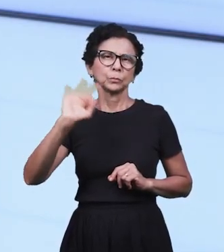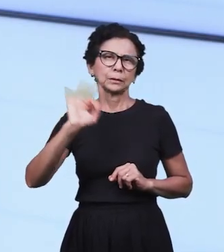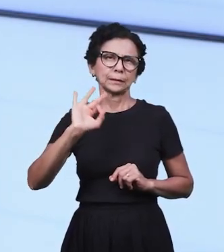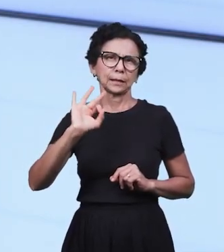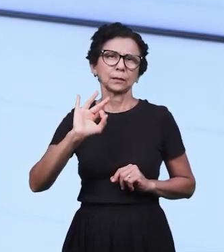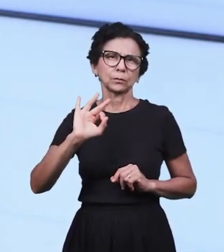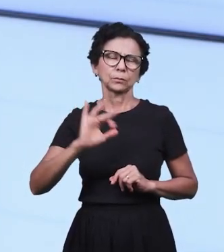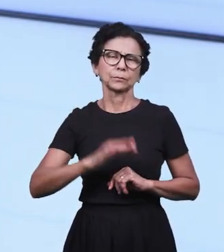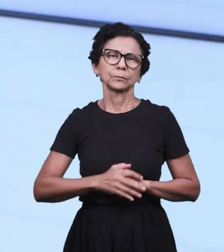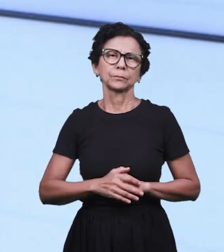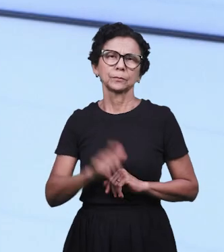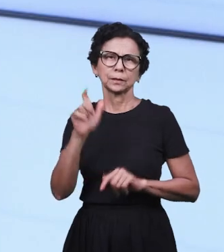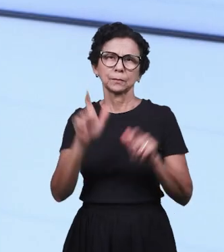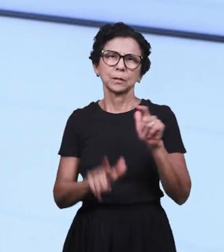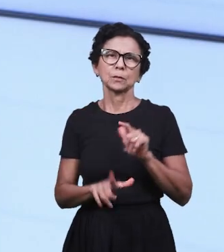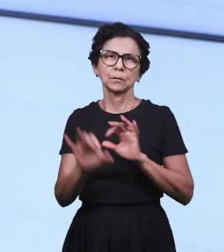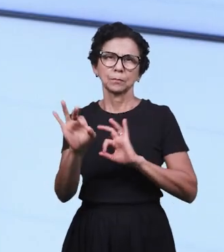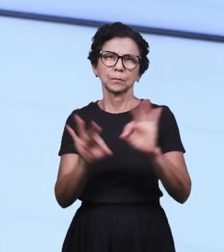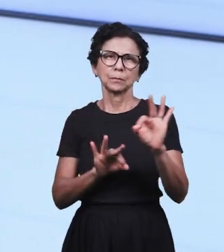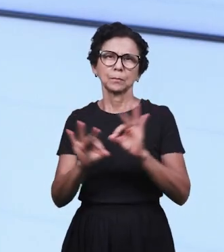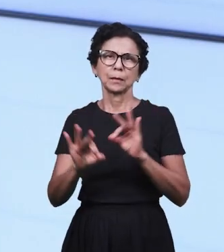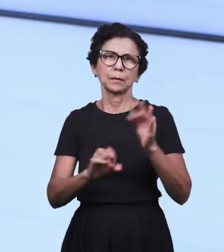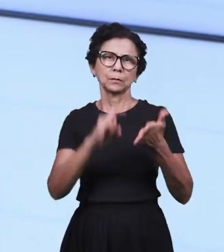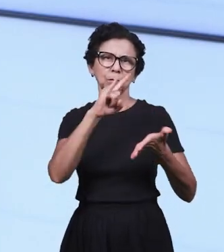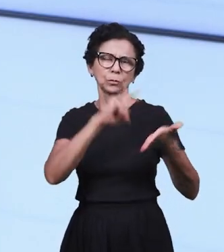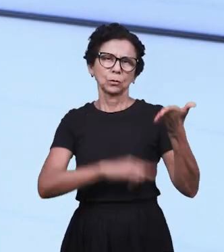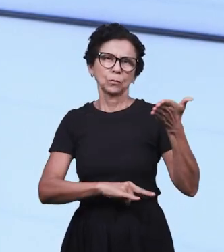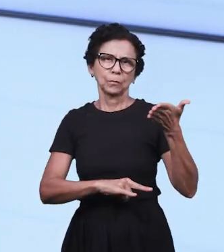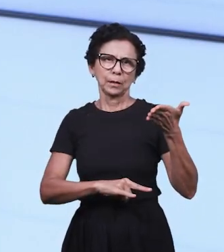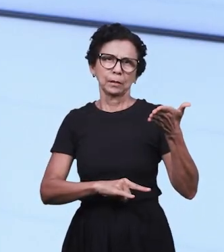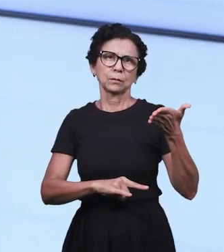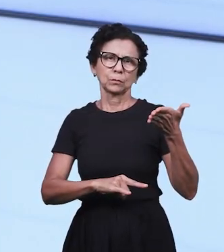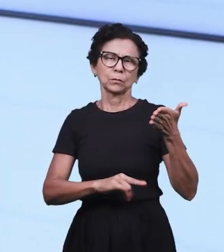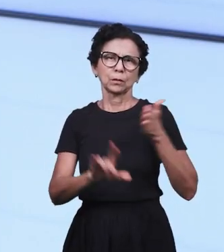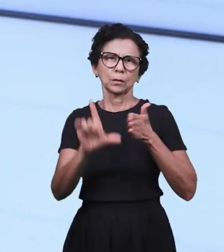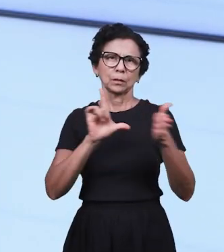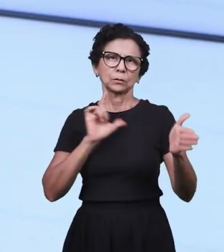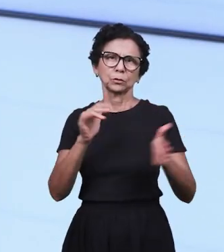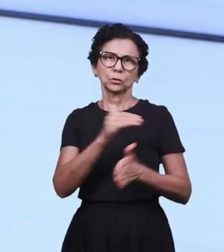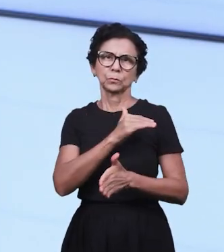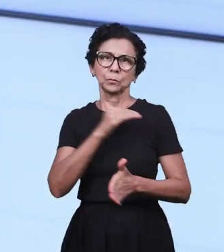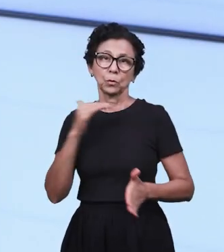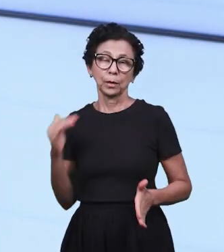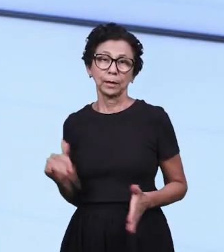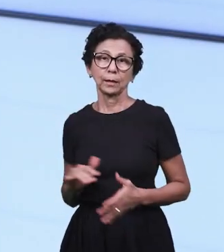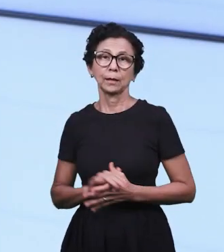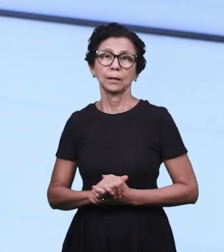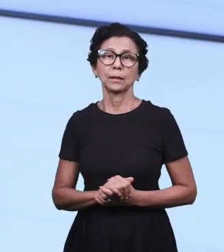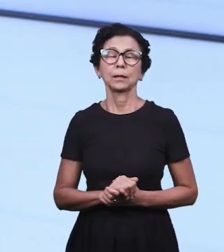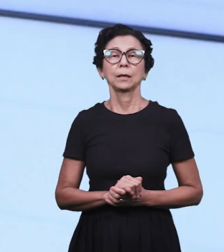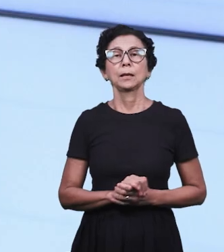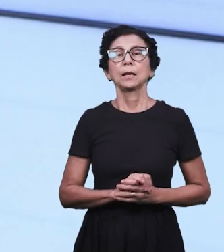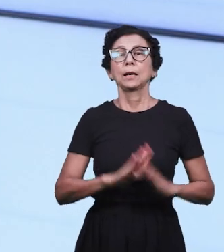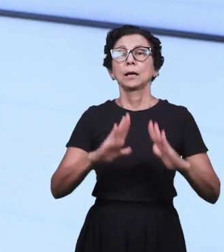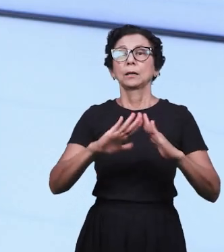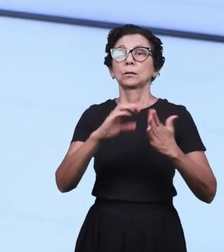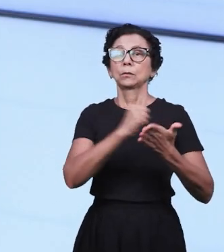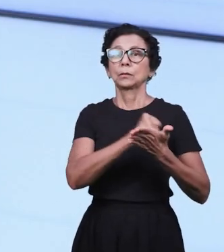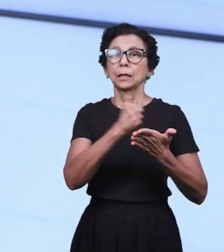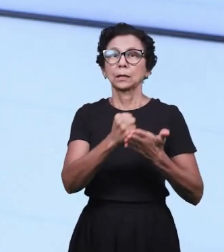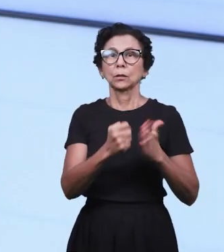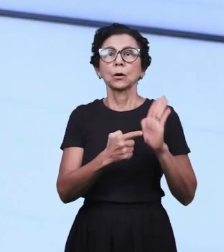Mas já se pode notar que, Brasil afora, nos cartórios, houve um aumento, né, dos registros